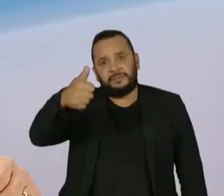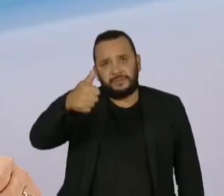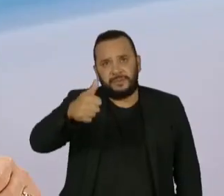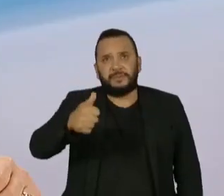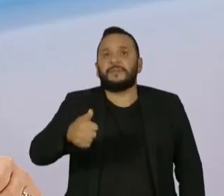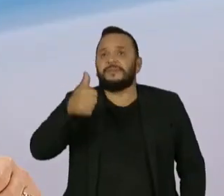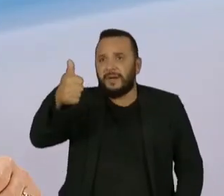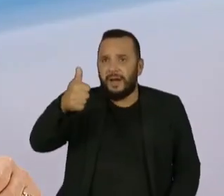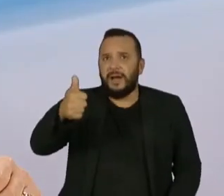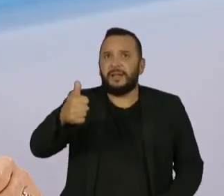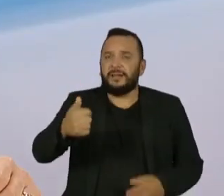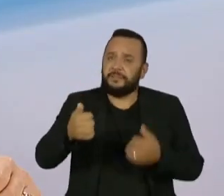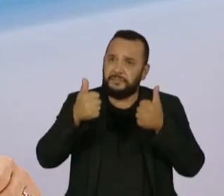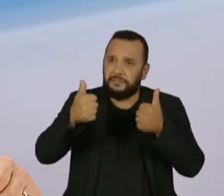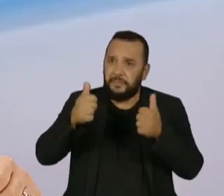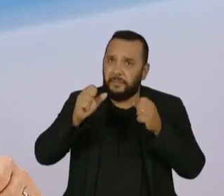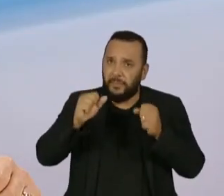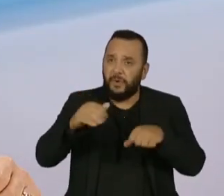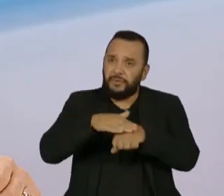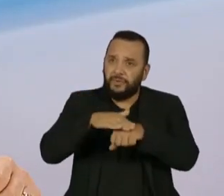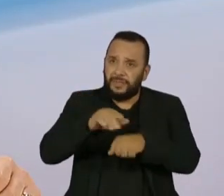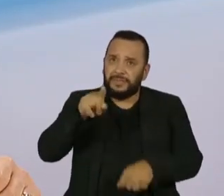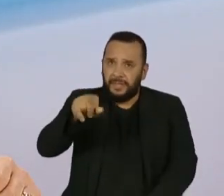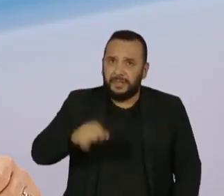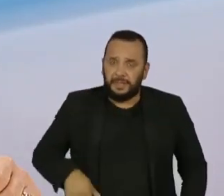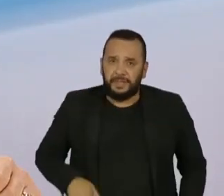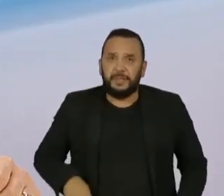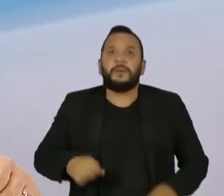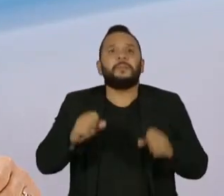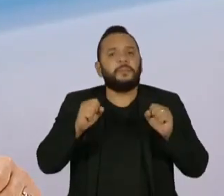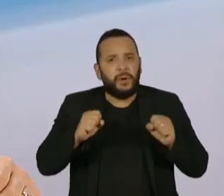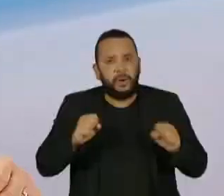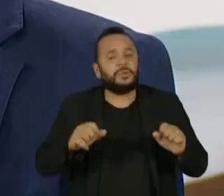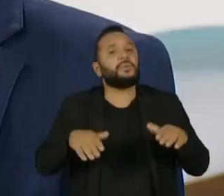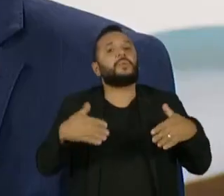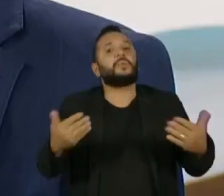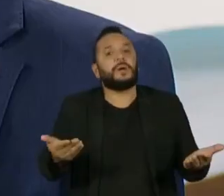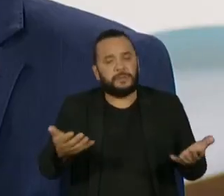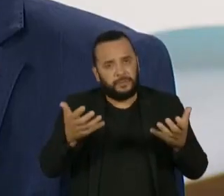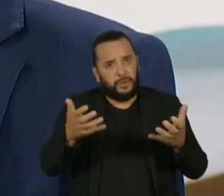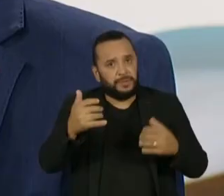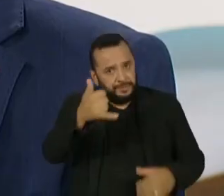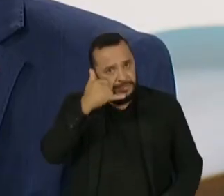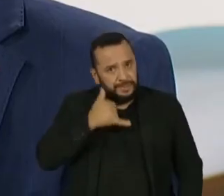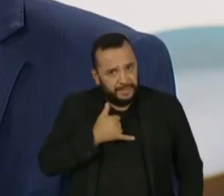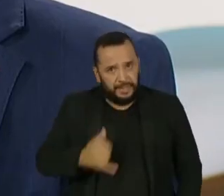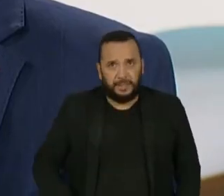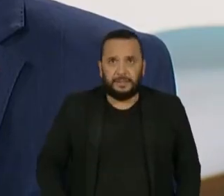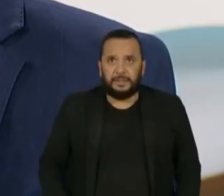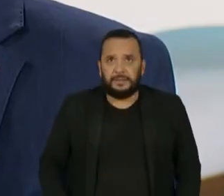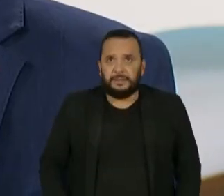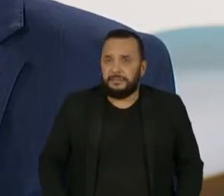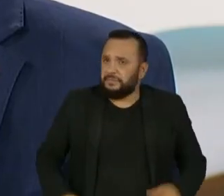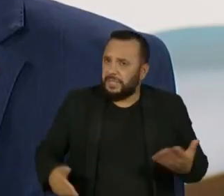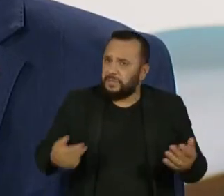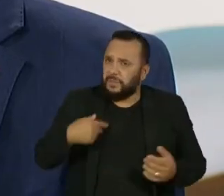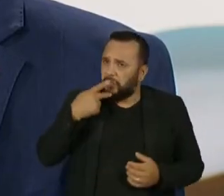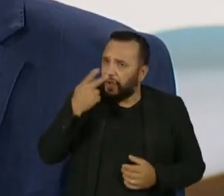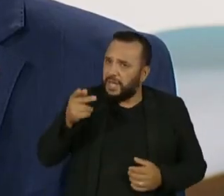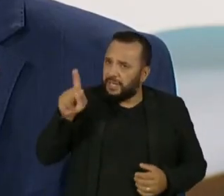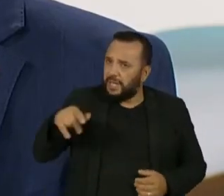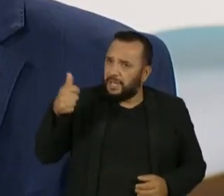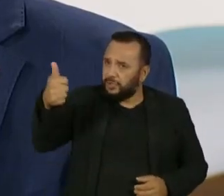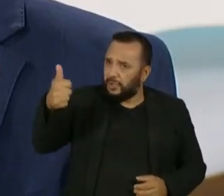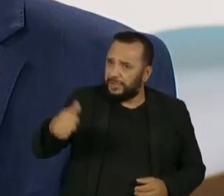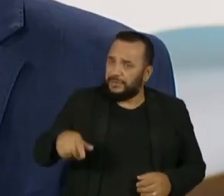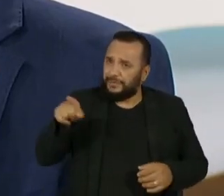irmão, beleza? Está podendo falar aí? Posso, irmão? Quando quiser, pode me ligar. Lana, eu não falei que a resposta dele foi um